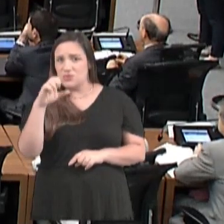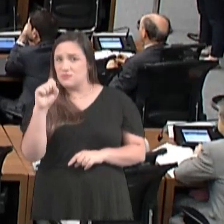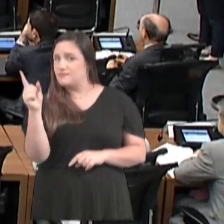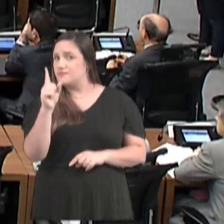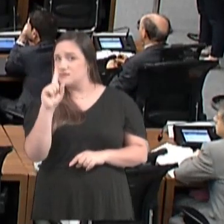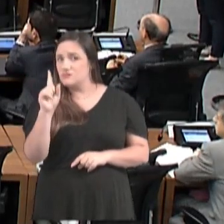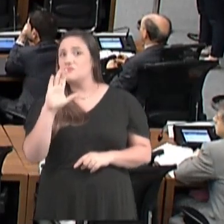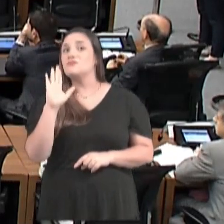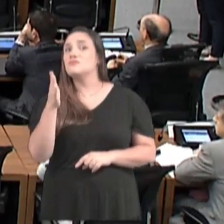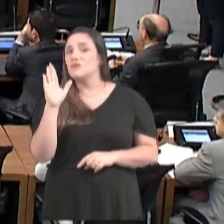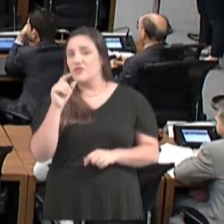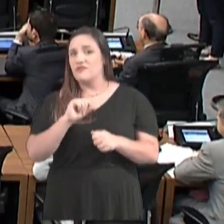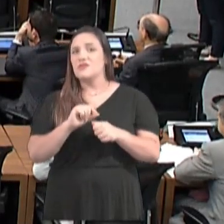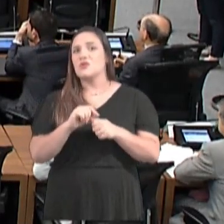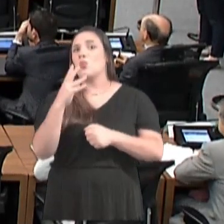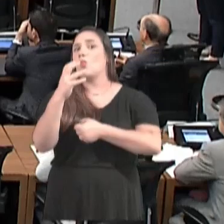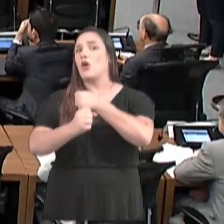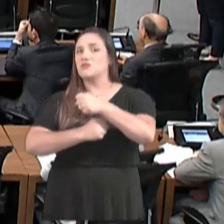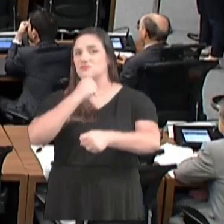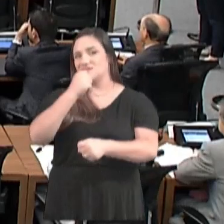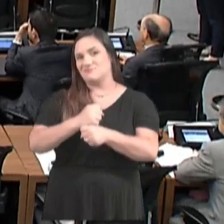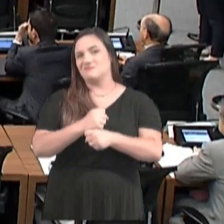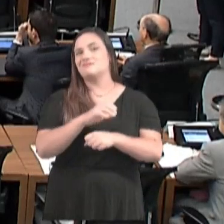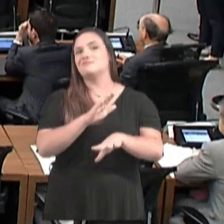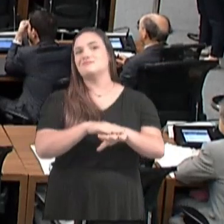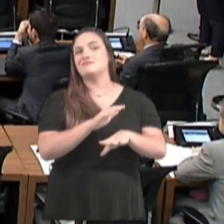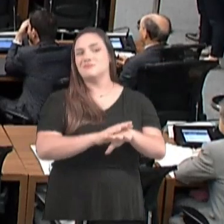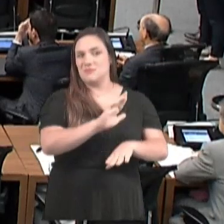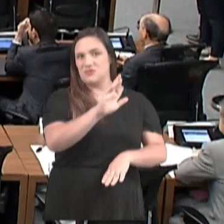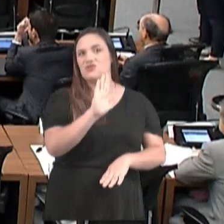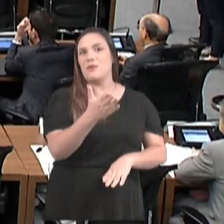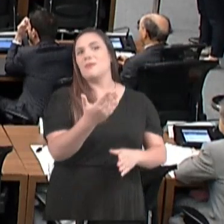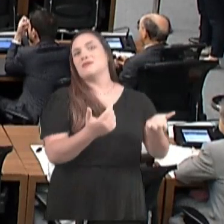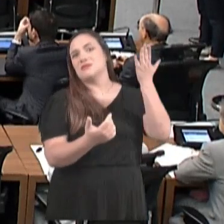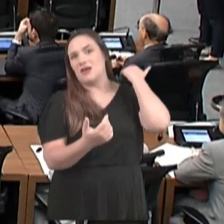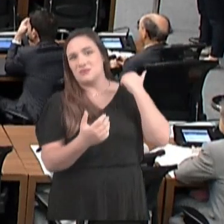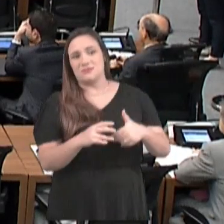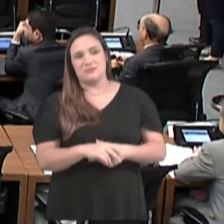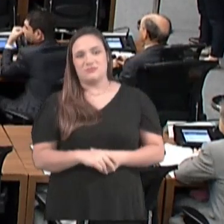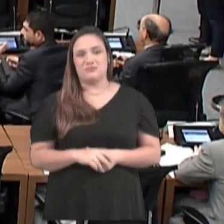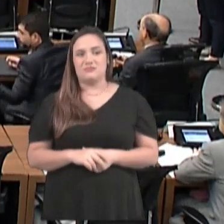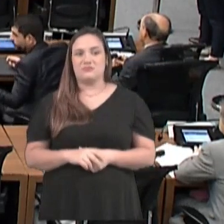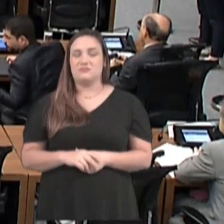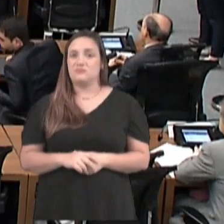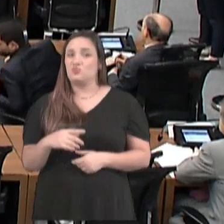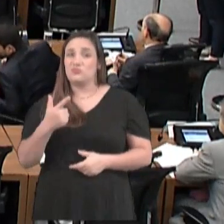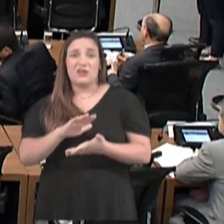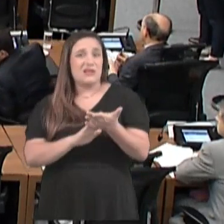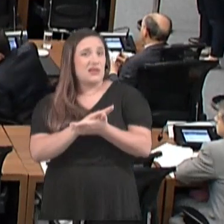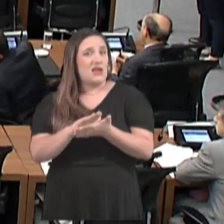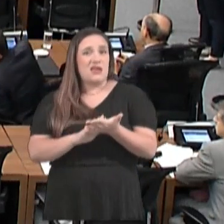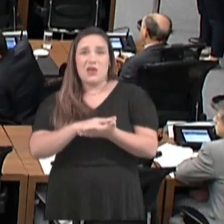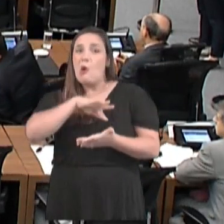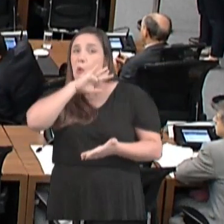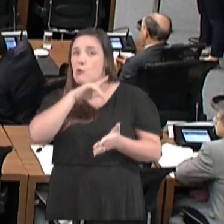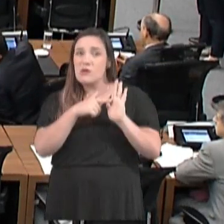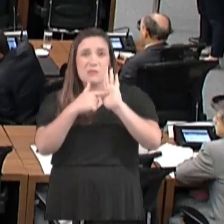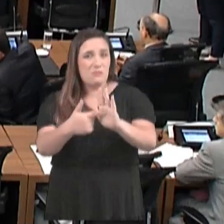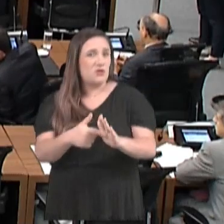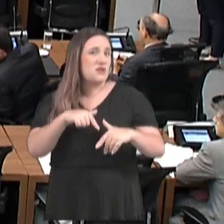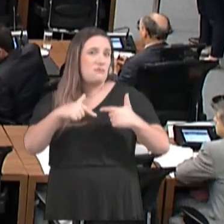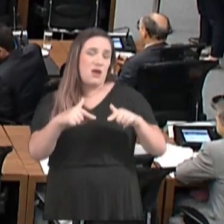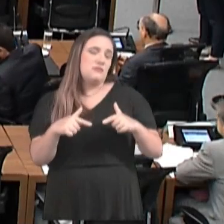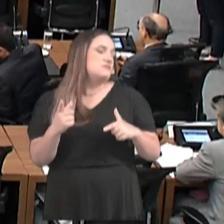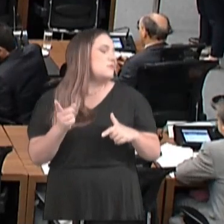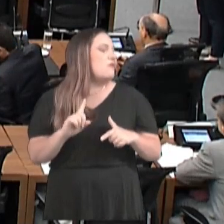já cumpriu 4 anos à frente do órgão, sem nada que pudesse desaboná-lo. Pelo